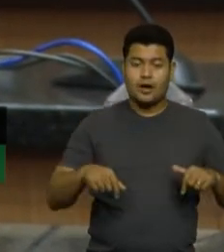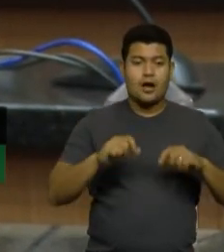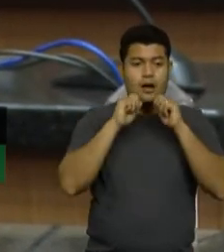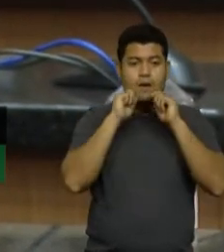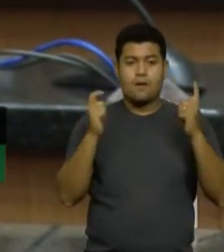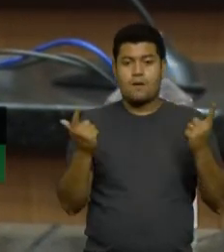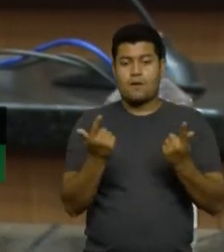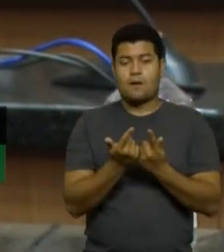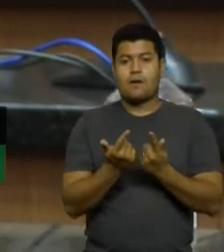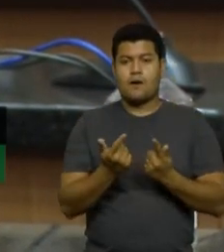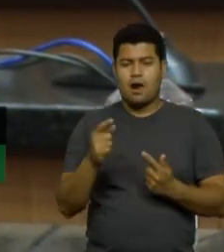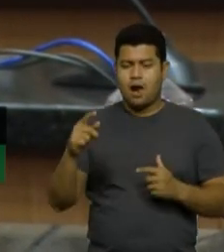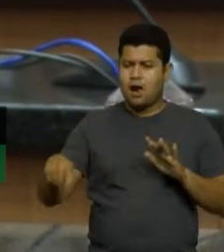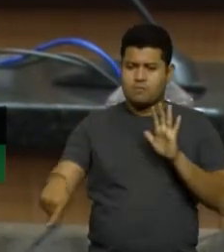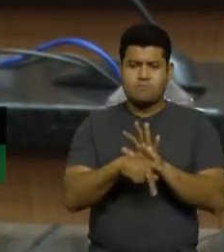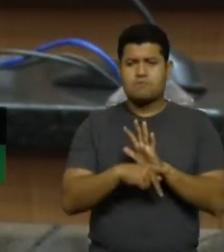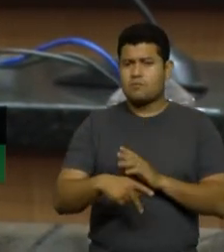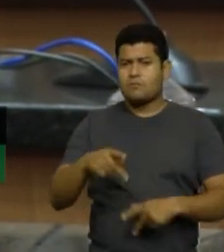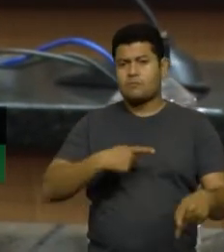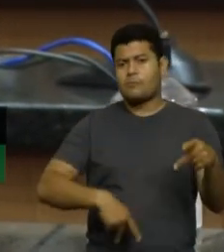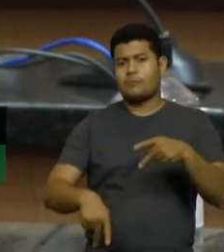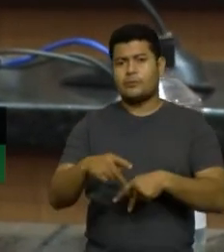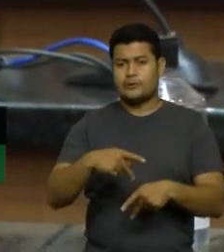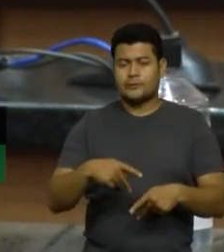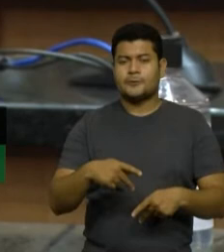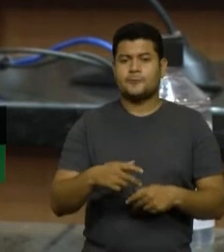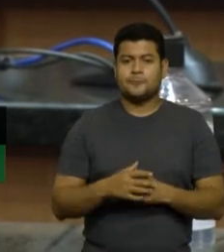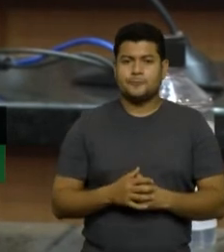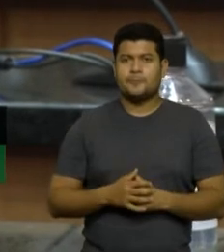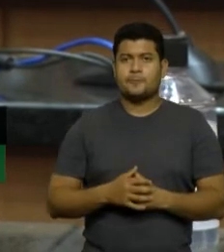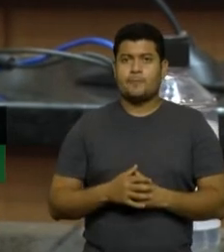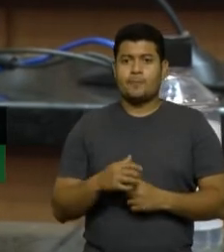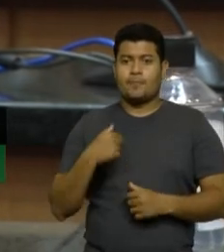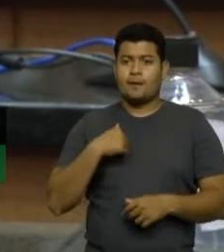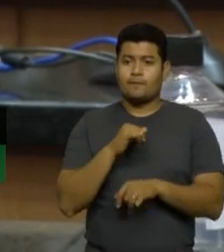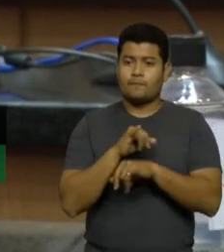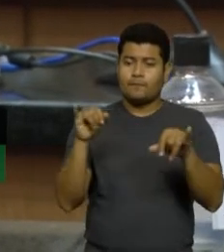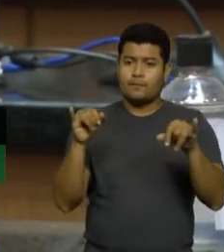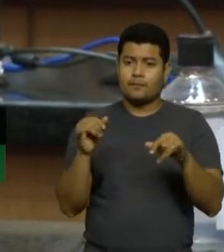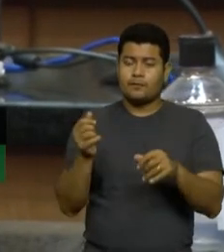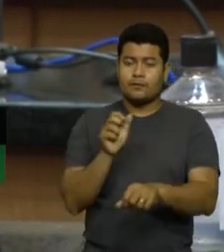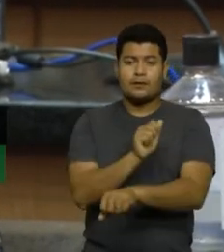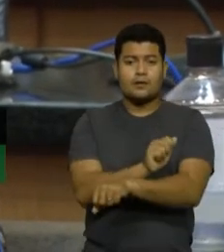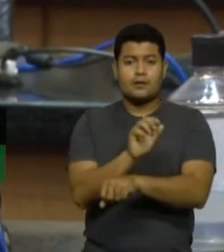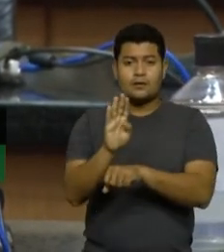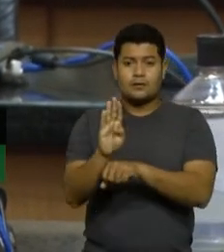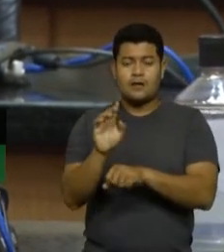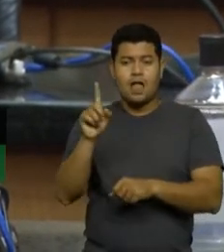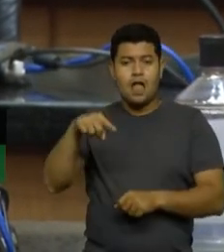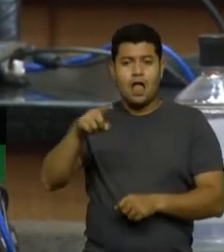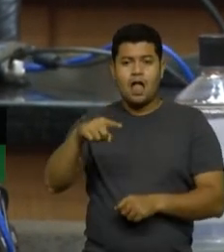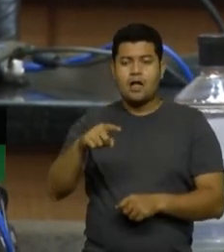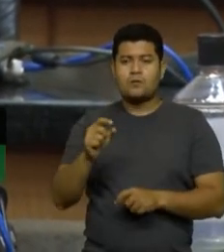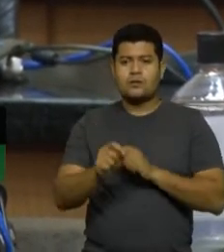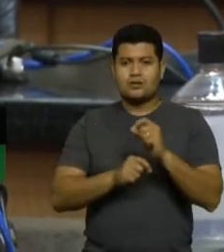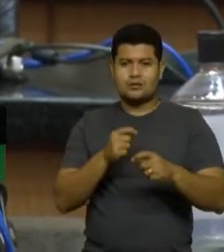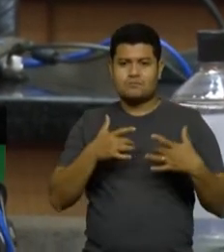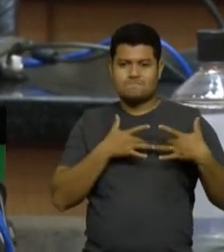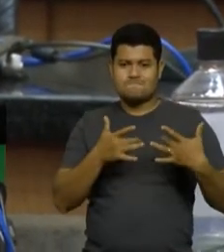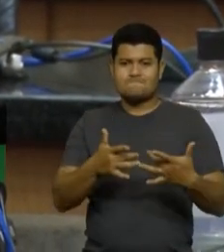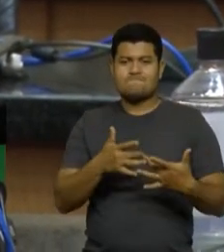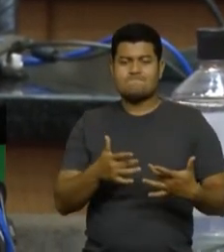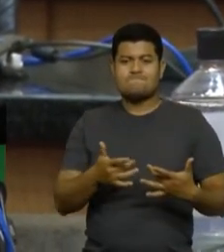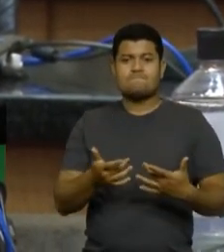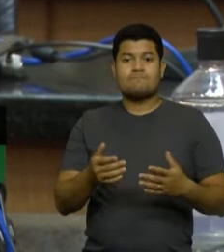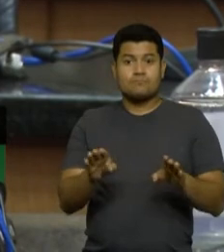que é a casa do povo. Né? E dizer que Abidão Batista é um município hospitaleiro, município